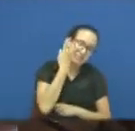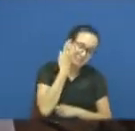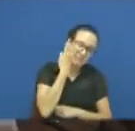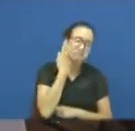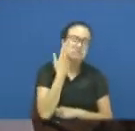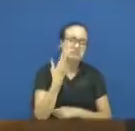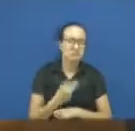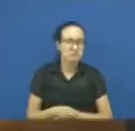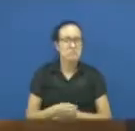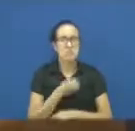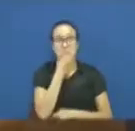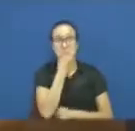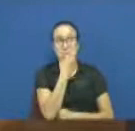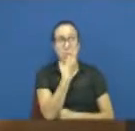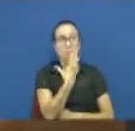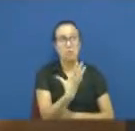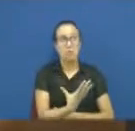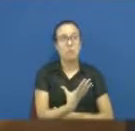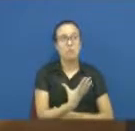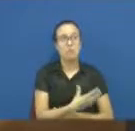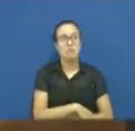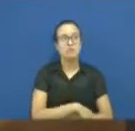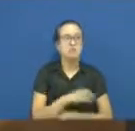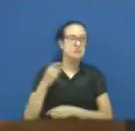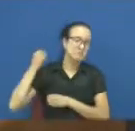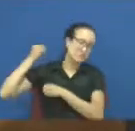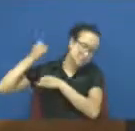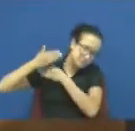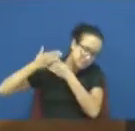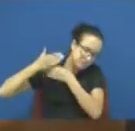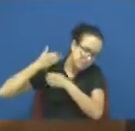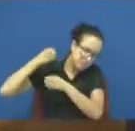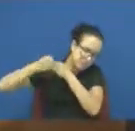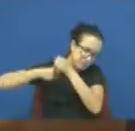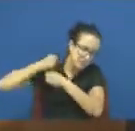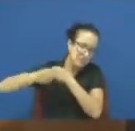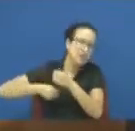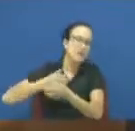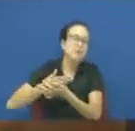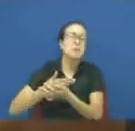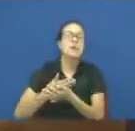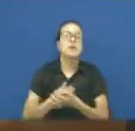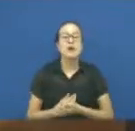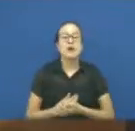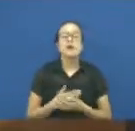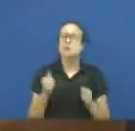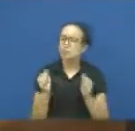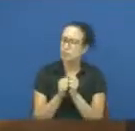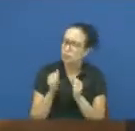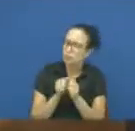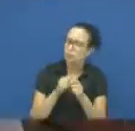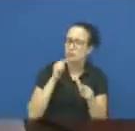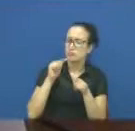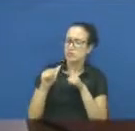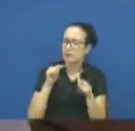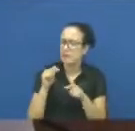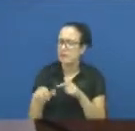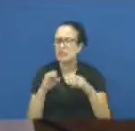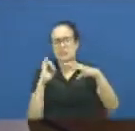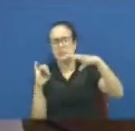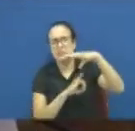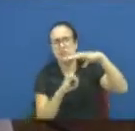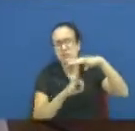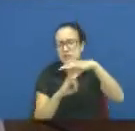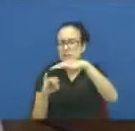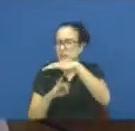e por muito tempo nós pudemos conviver juntos, participando de entidades aqui da cidade de Limeira, e hoje